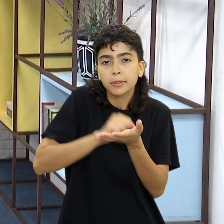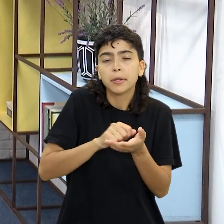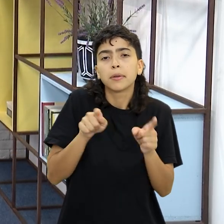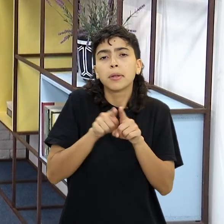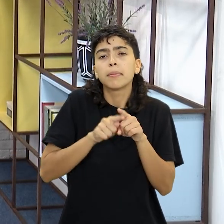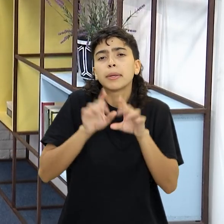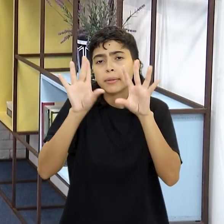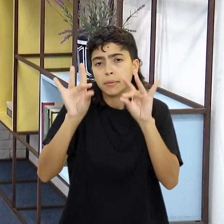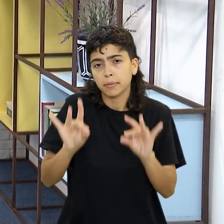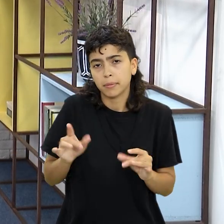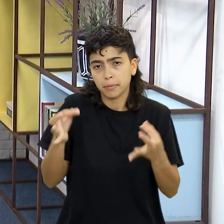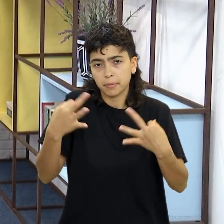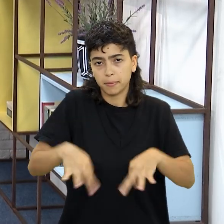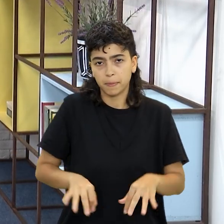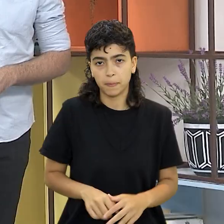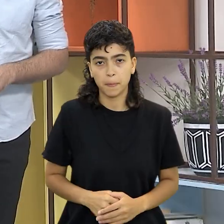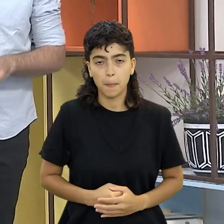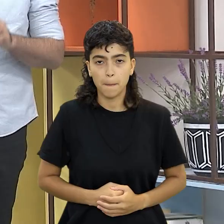idiomassemfronteiras.sri.ufg.br.